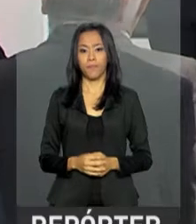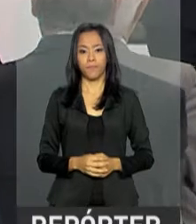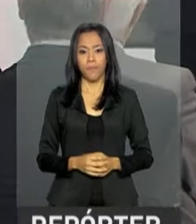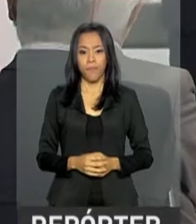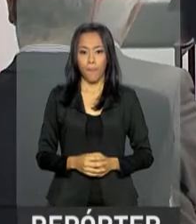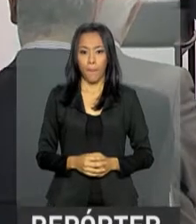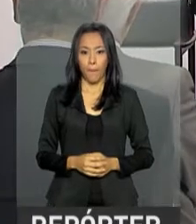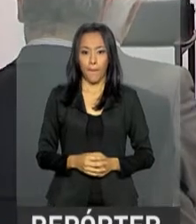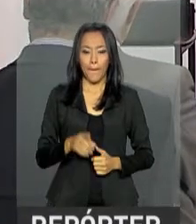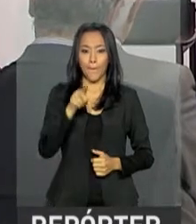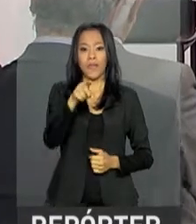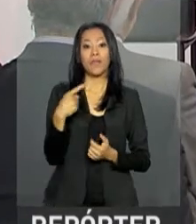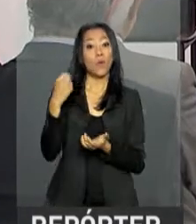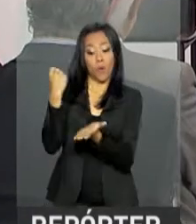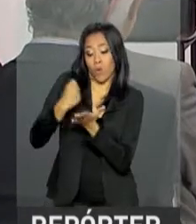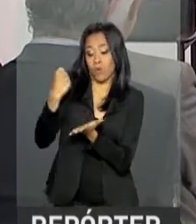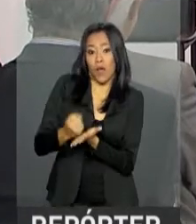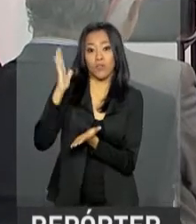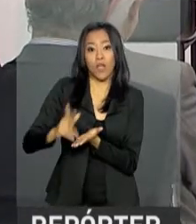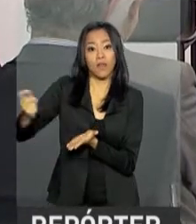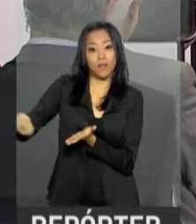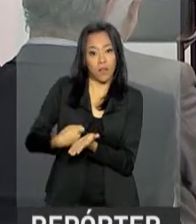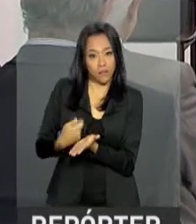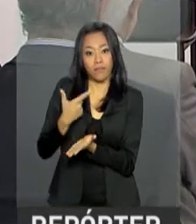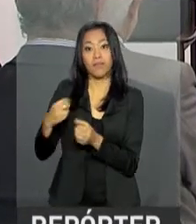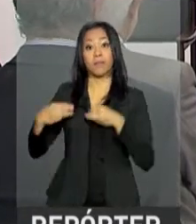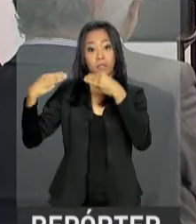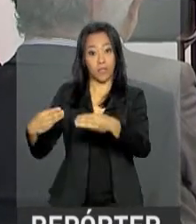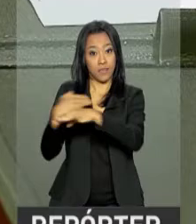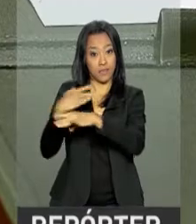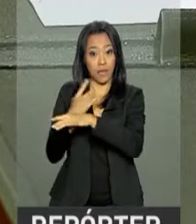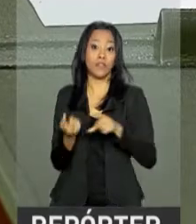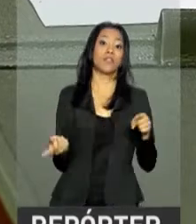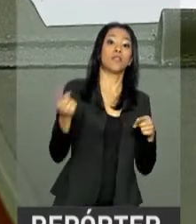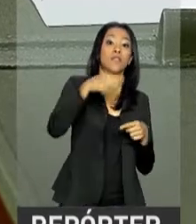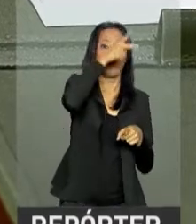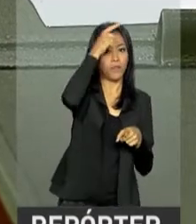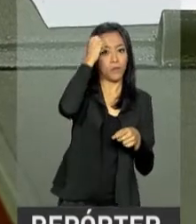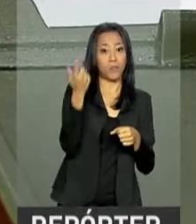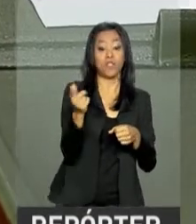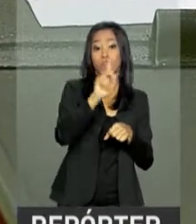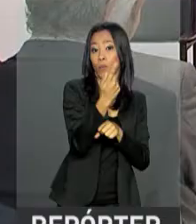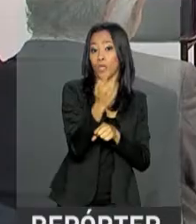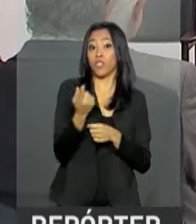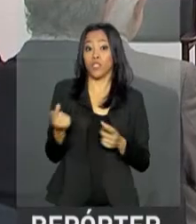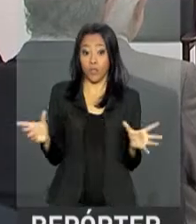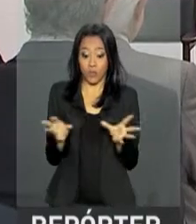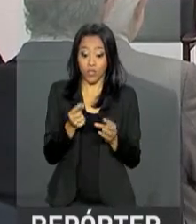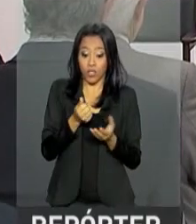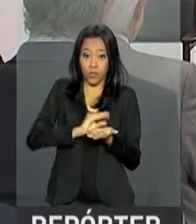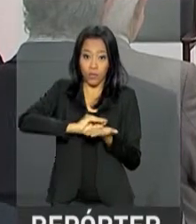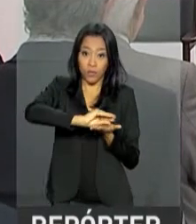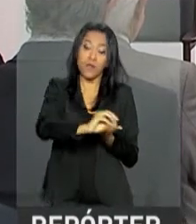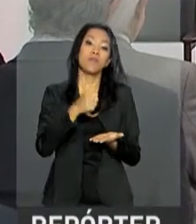o contrato assinado entre o ministério das cidades e à prefeitura de goiânia libera 140 milhões de